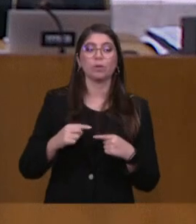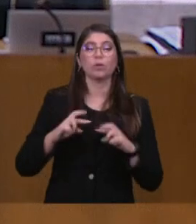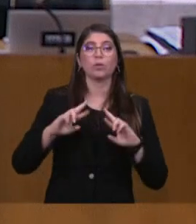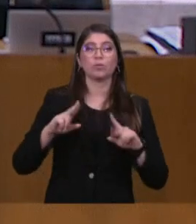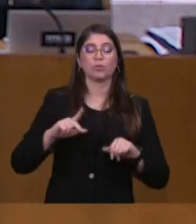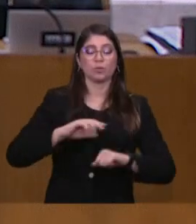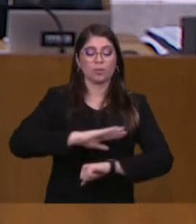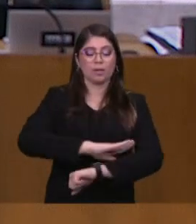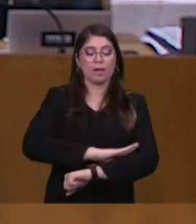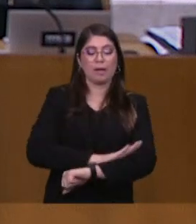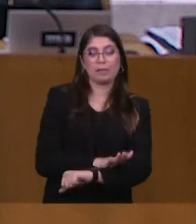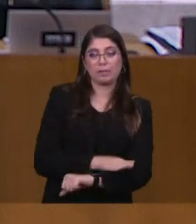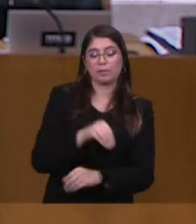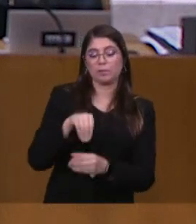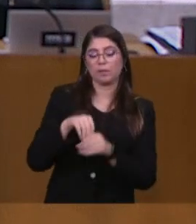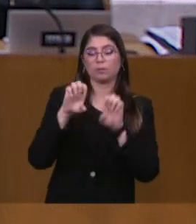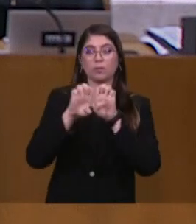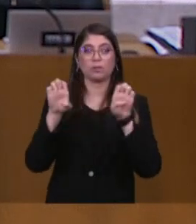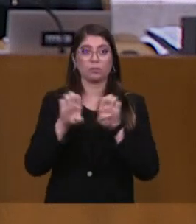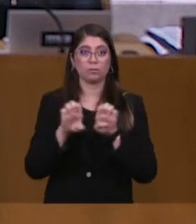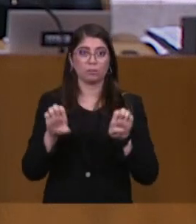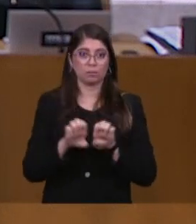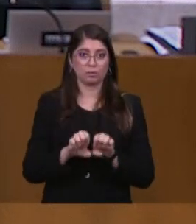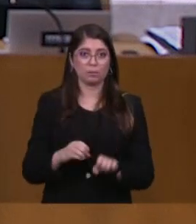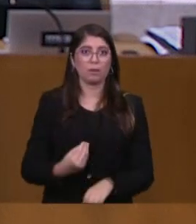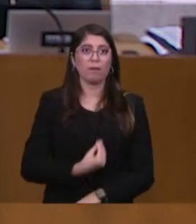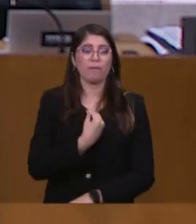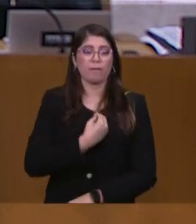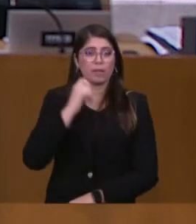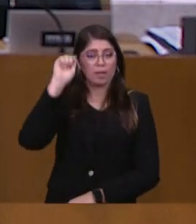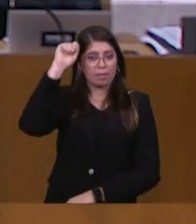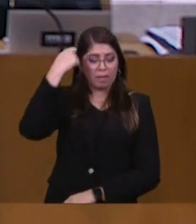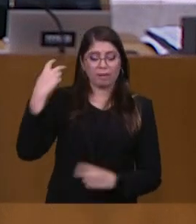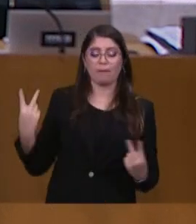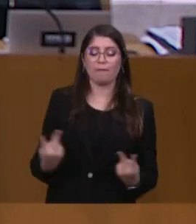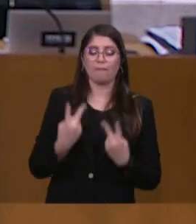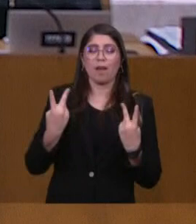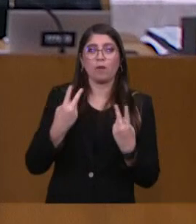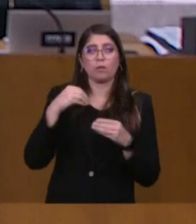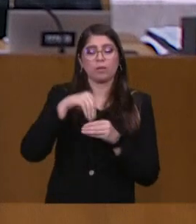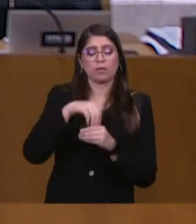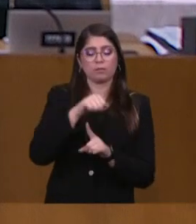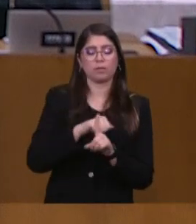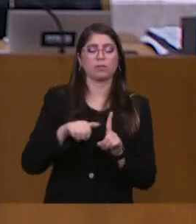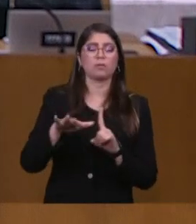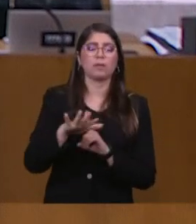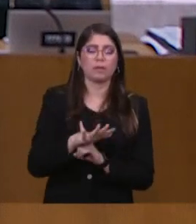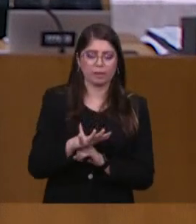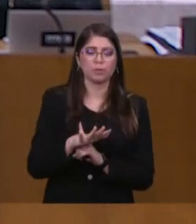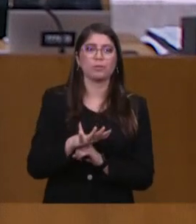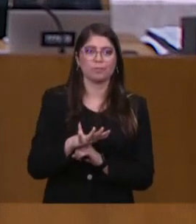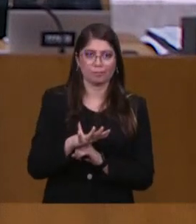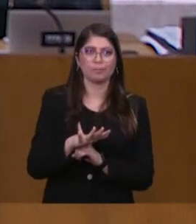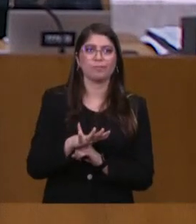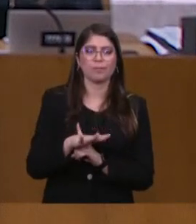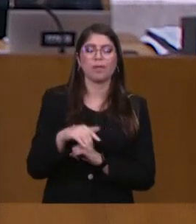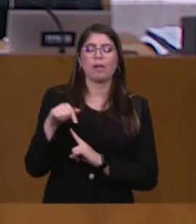racismo estrutural e da importância de vidas negras na sociedade brasileira. Esta vem